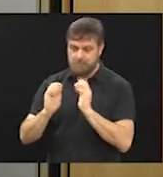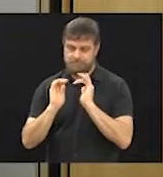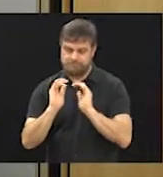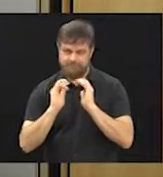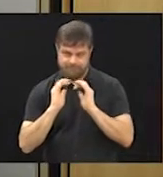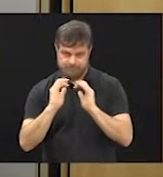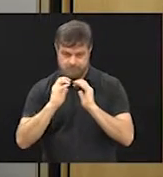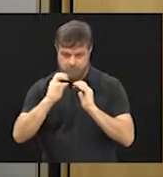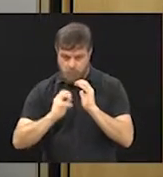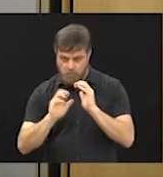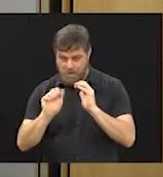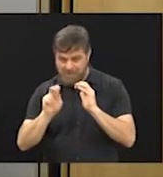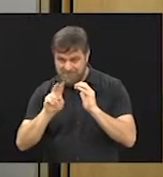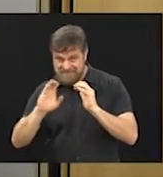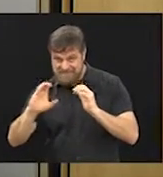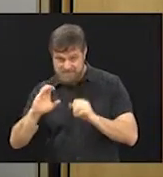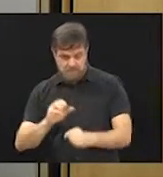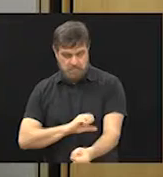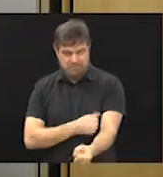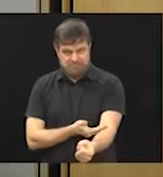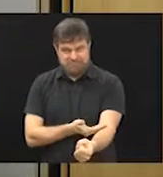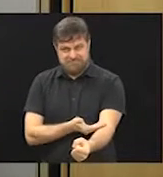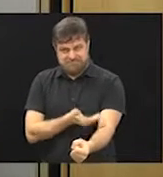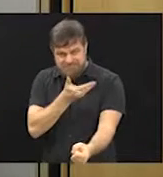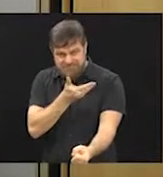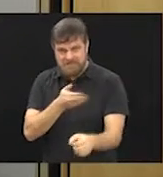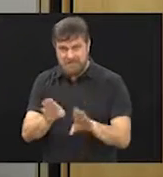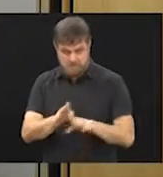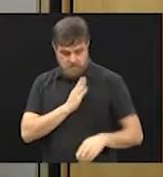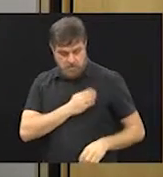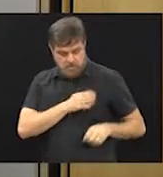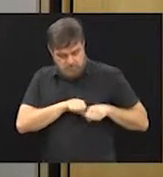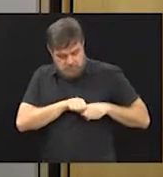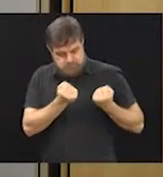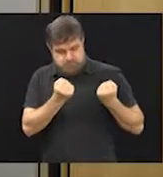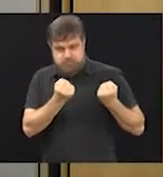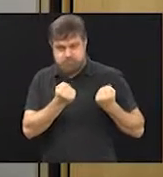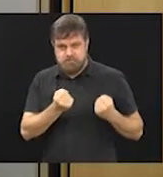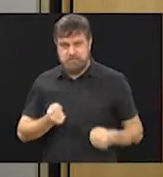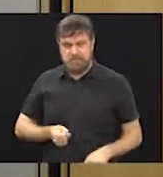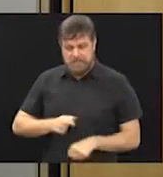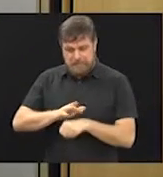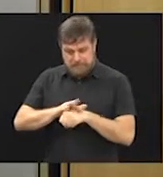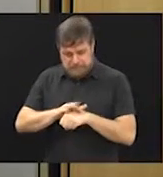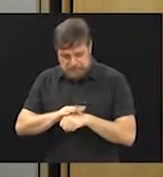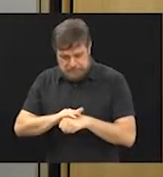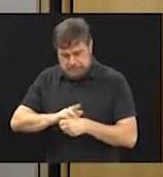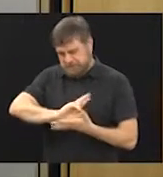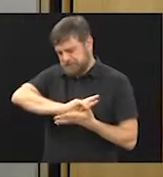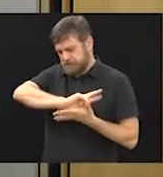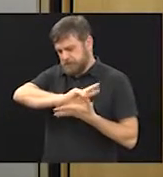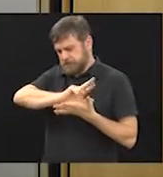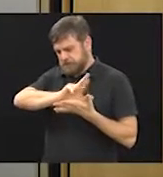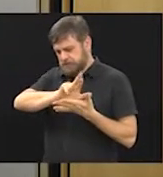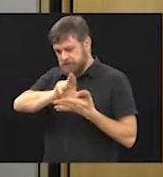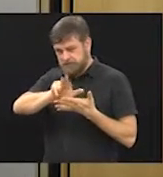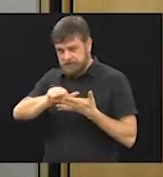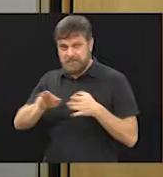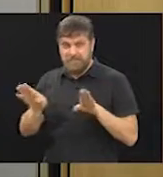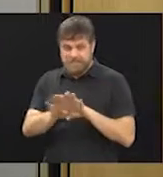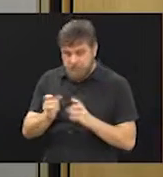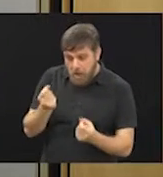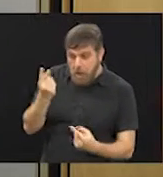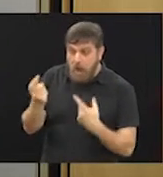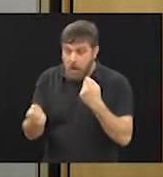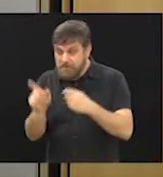vascular cerebral, o infarto agudo miocárdico, a doença vascular periférica e até algumas